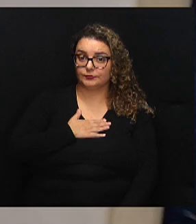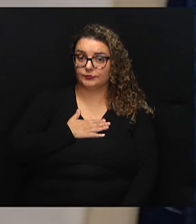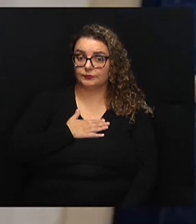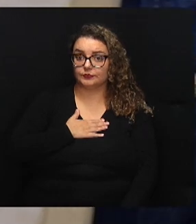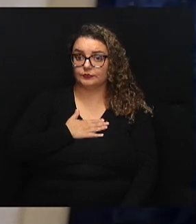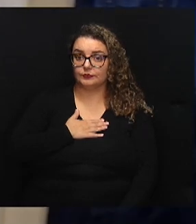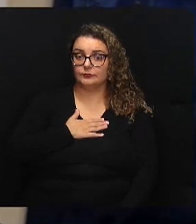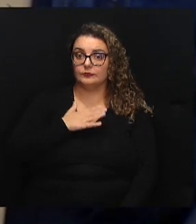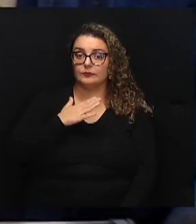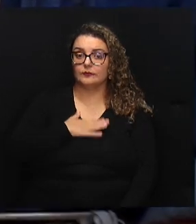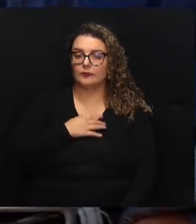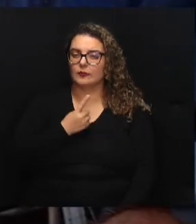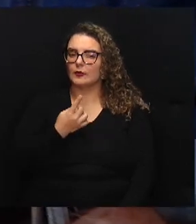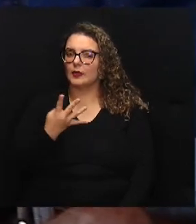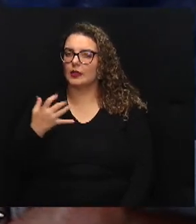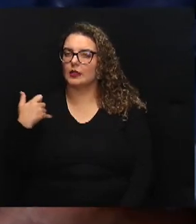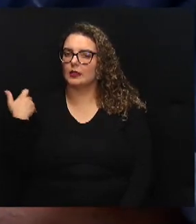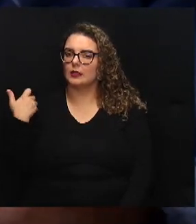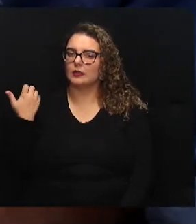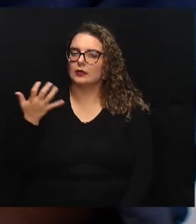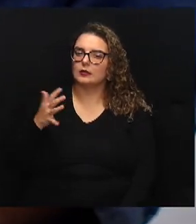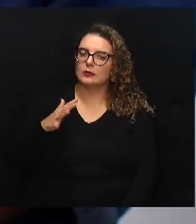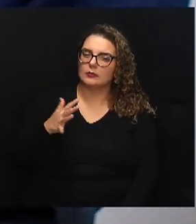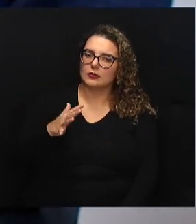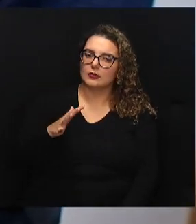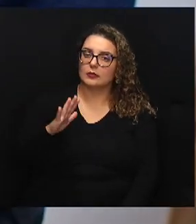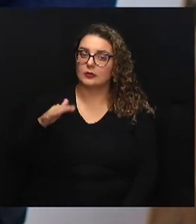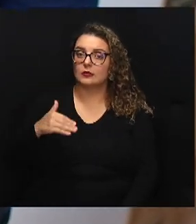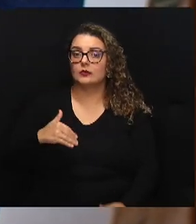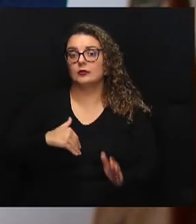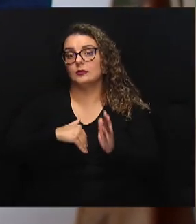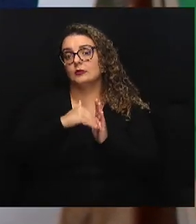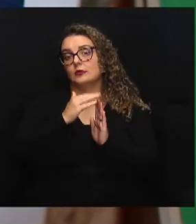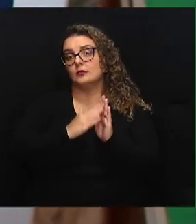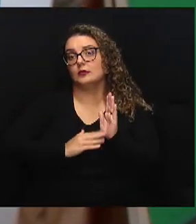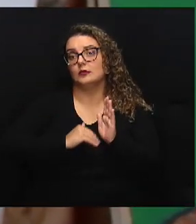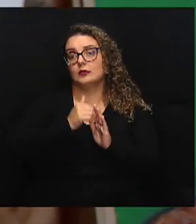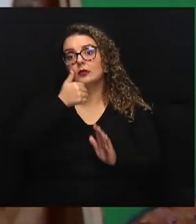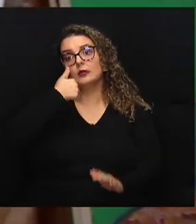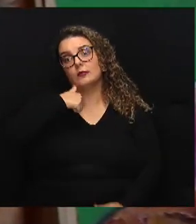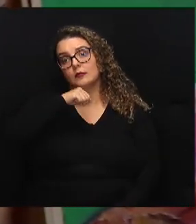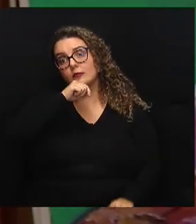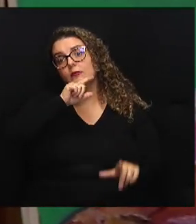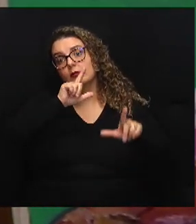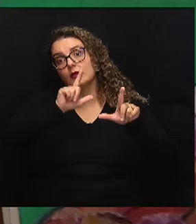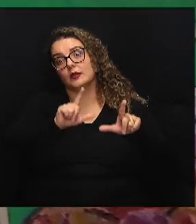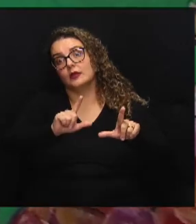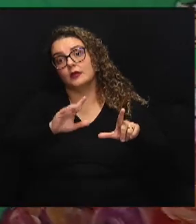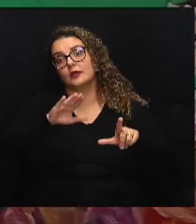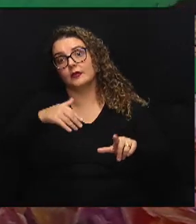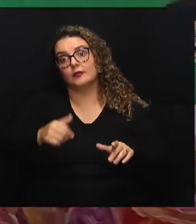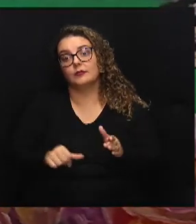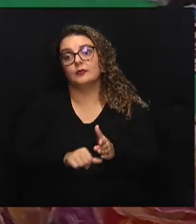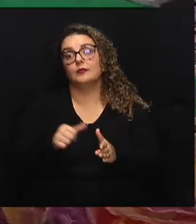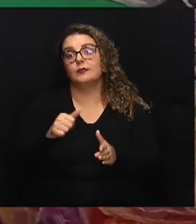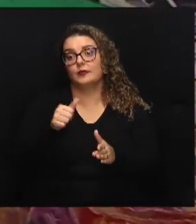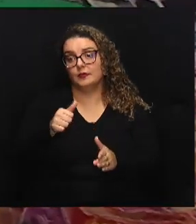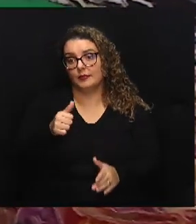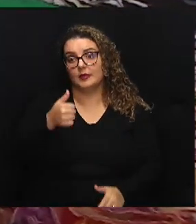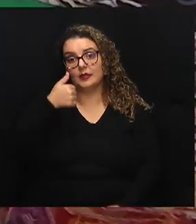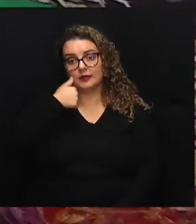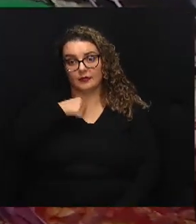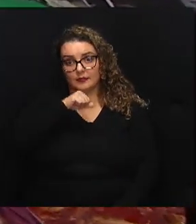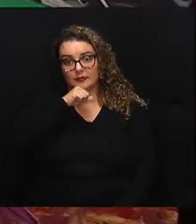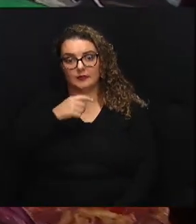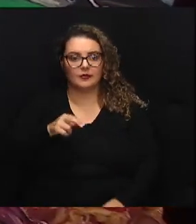dos meus 14 anos, mais ou menos, quando eu pintei o retrato da minha mãe, quando eu pintei o primeiro retrato da minha mãe, porque eu